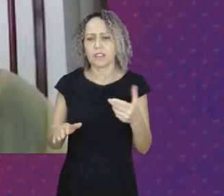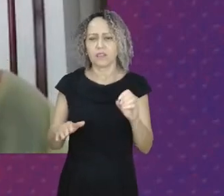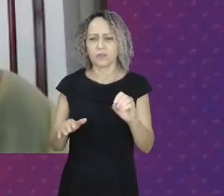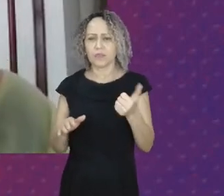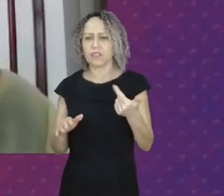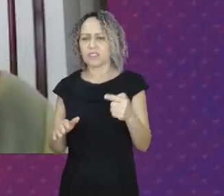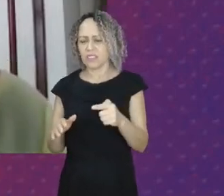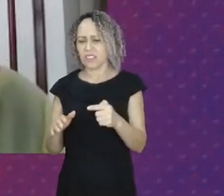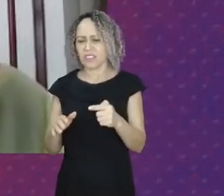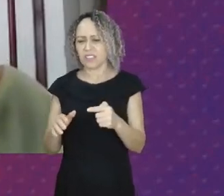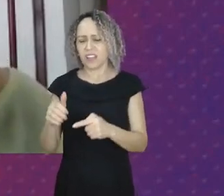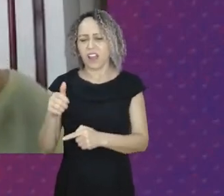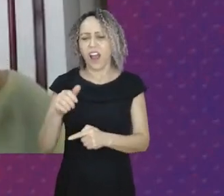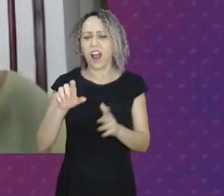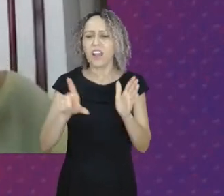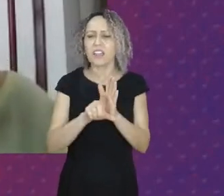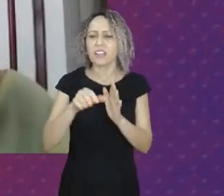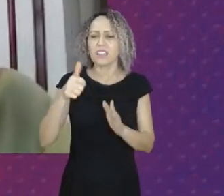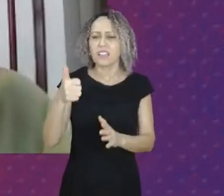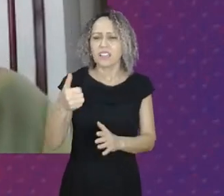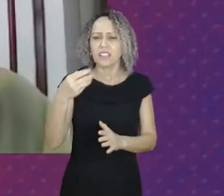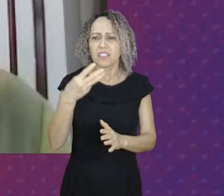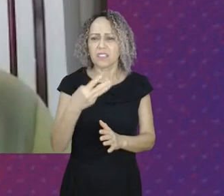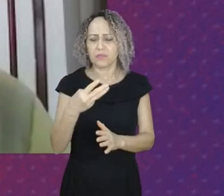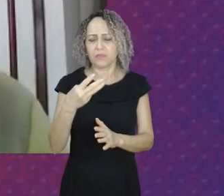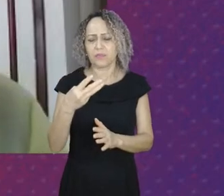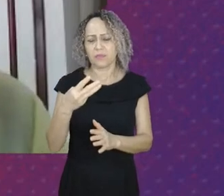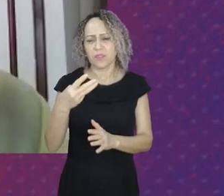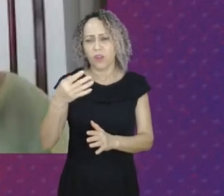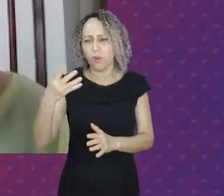13.465, porque ela alterou os regimes